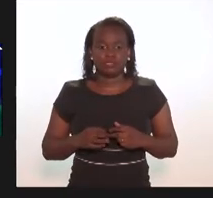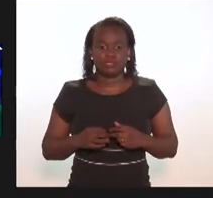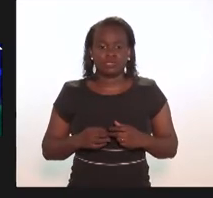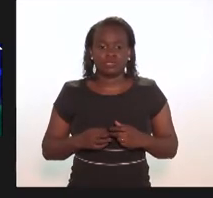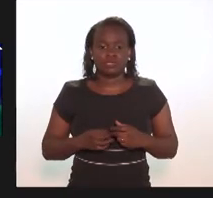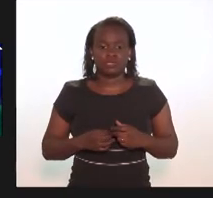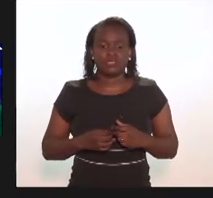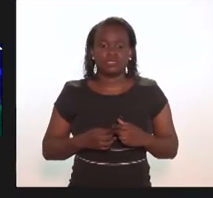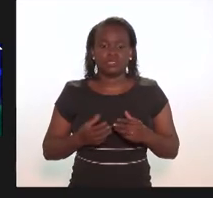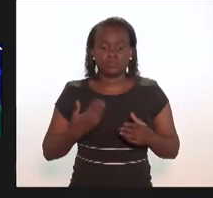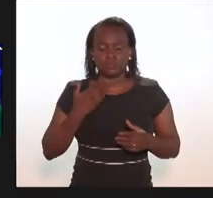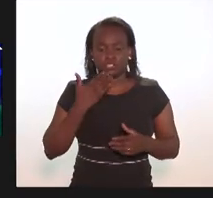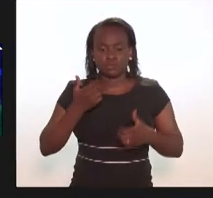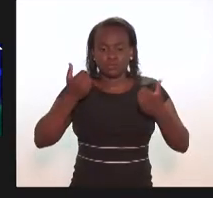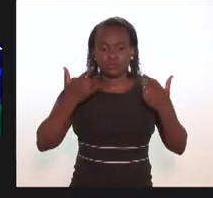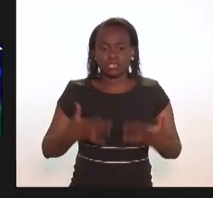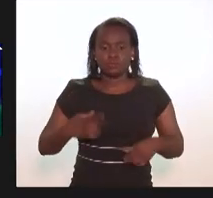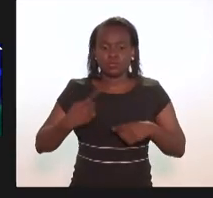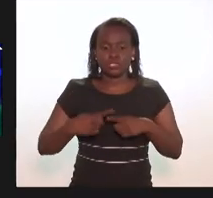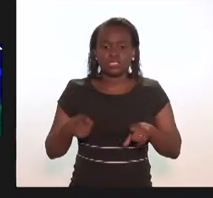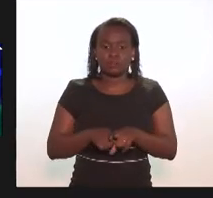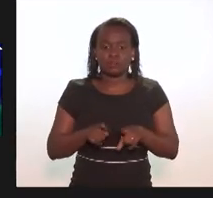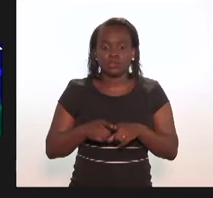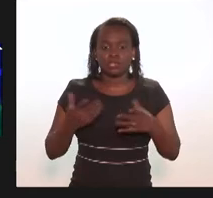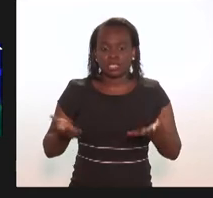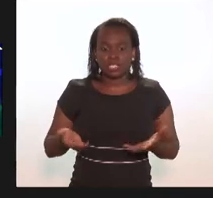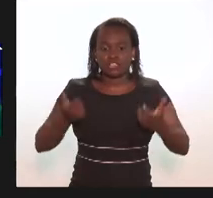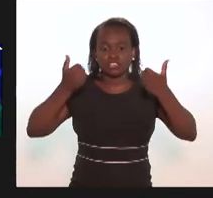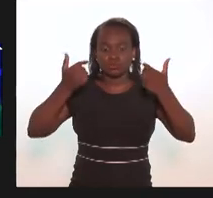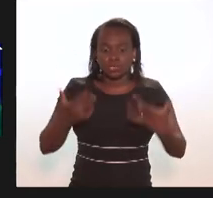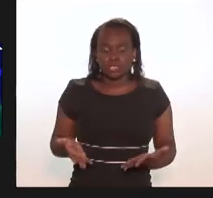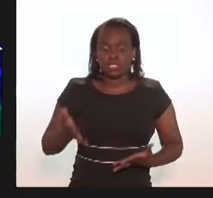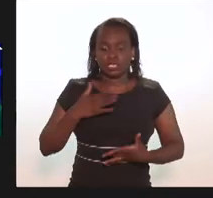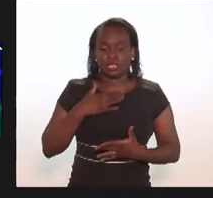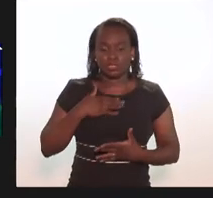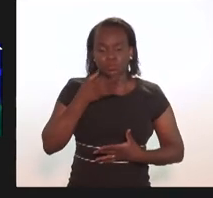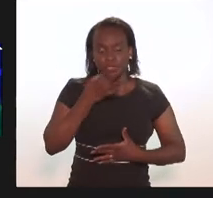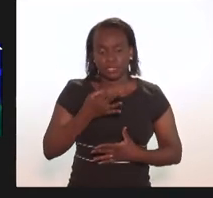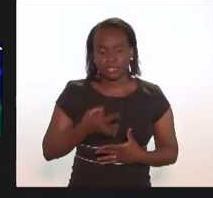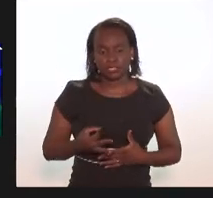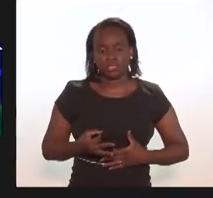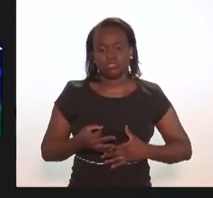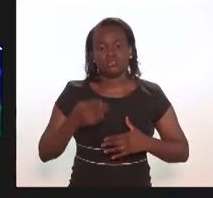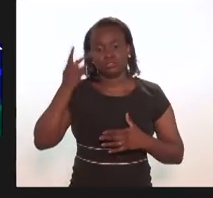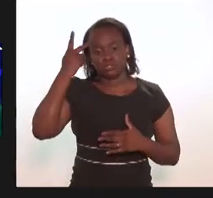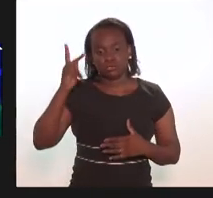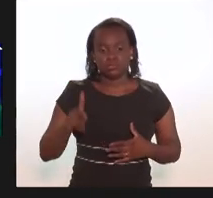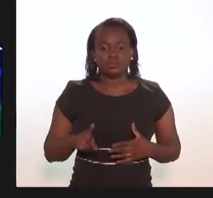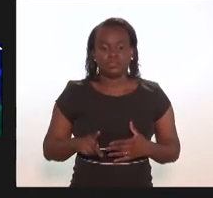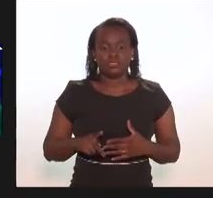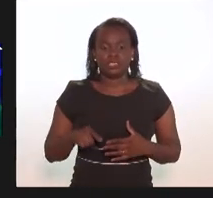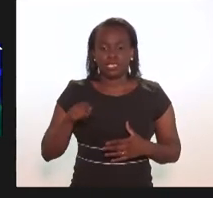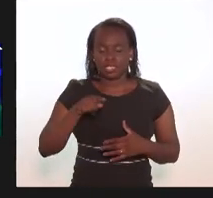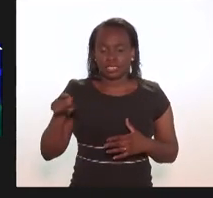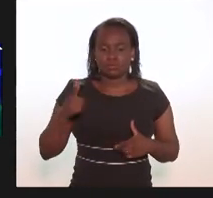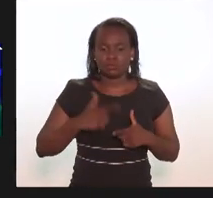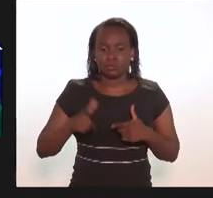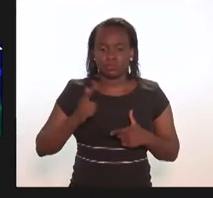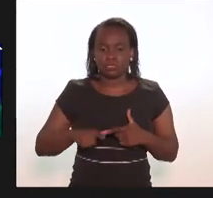Eu pedi para falar porque também quero expor minha posição em relação a essa